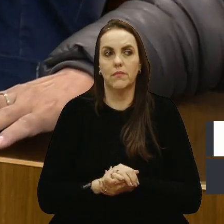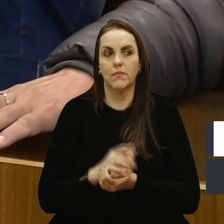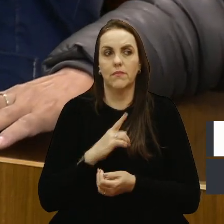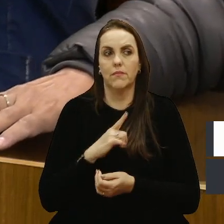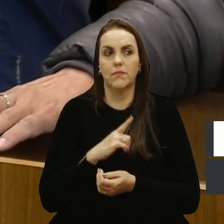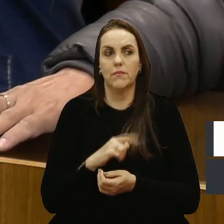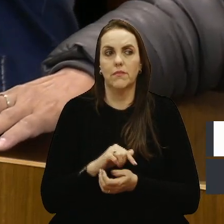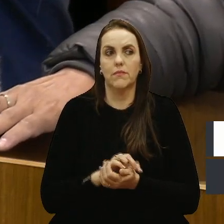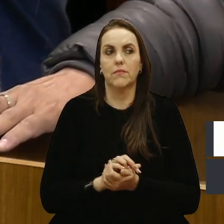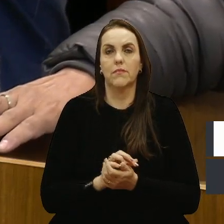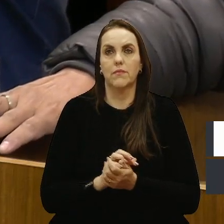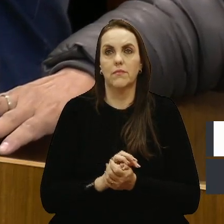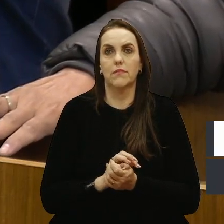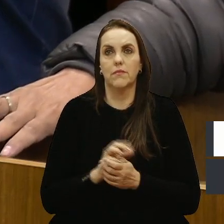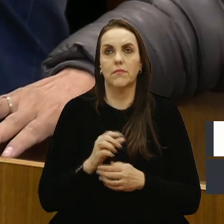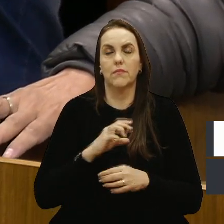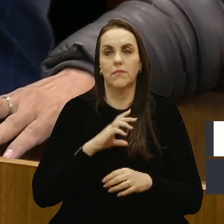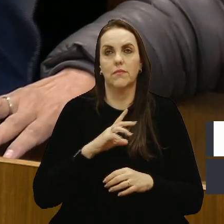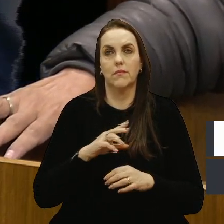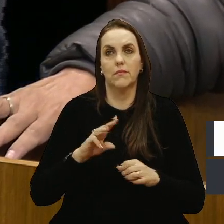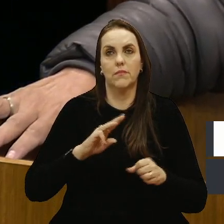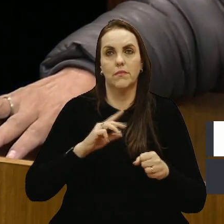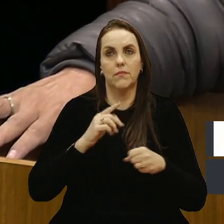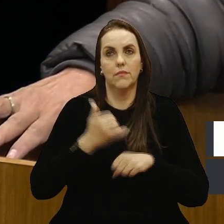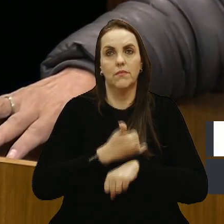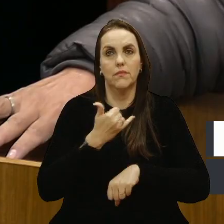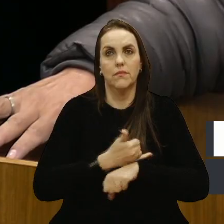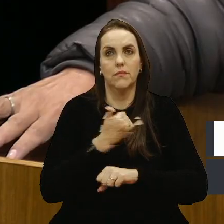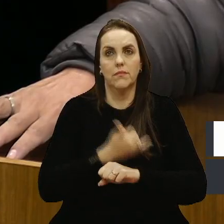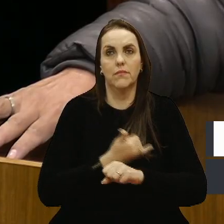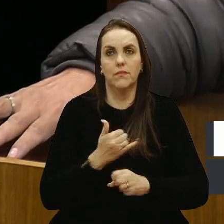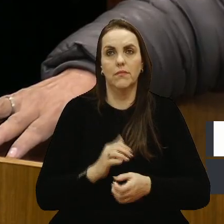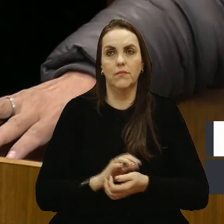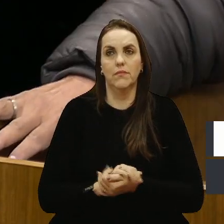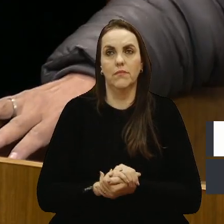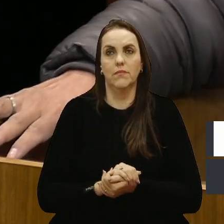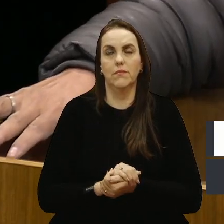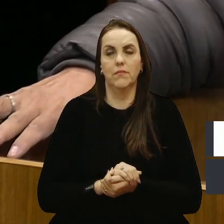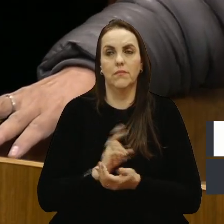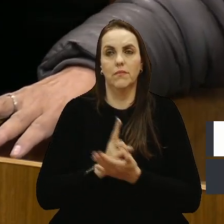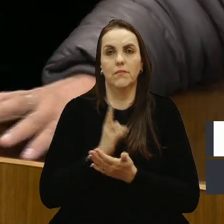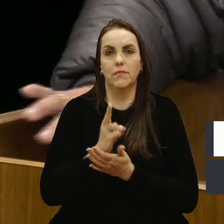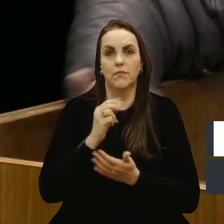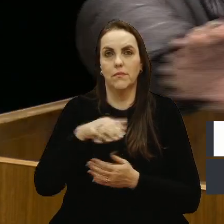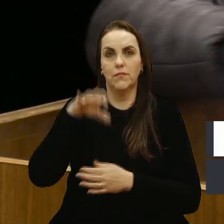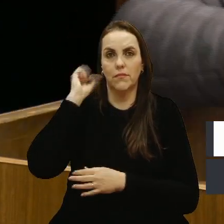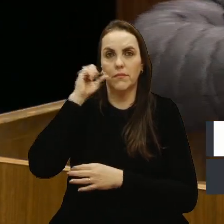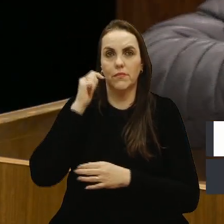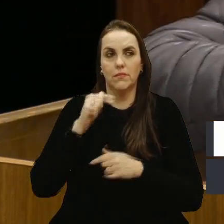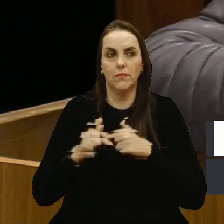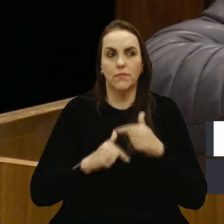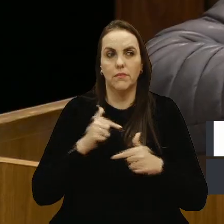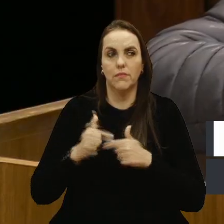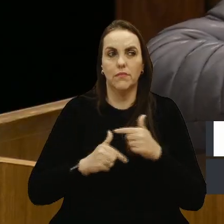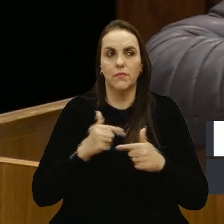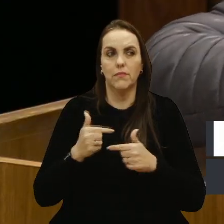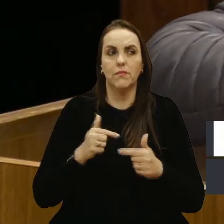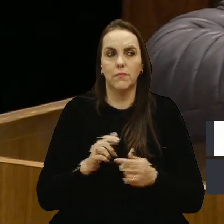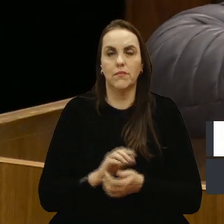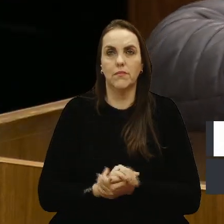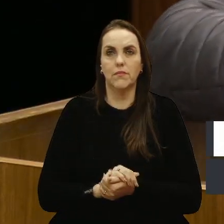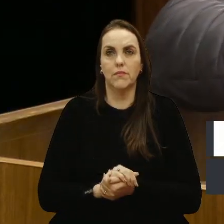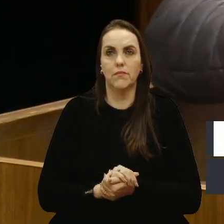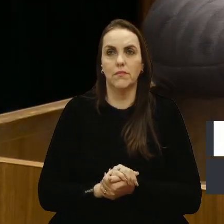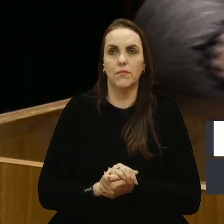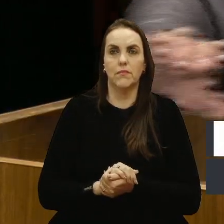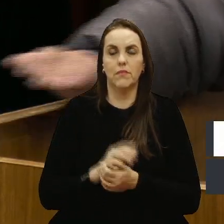ouvir trabalhadores, eu, como sou metalúrgico, estou sempre ouvindo os trabalhadores e junto lá na base. Ontem estive na